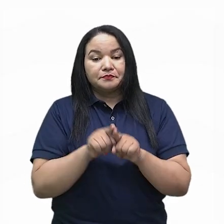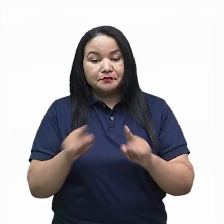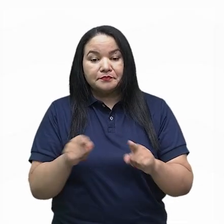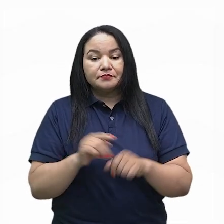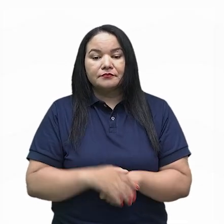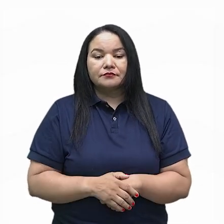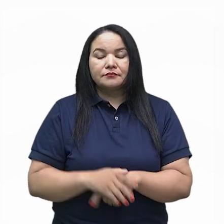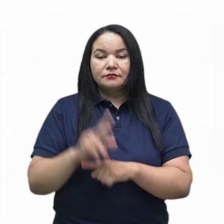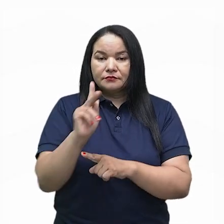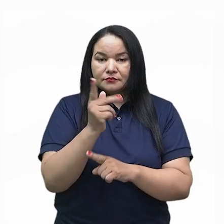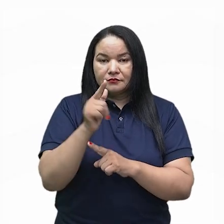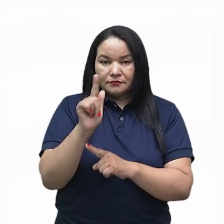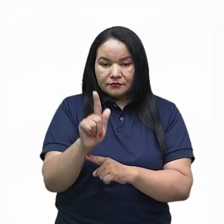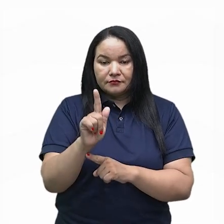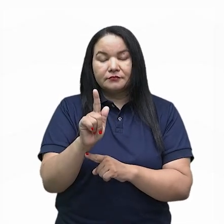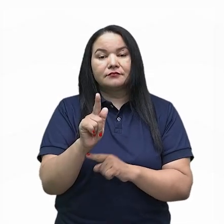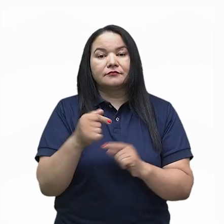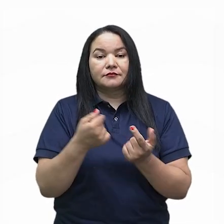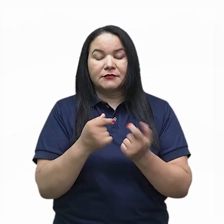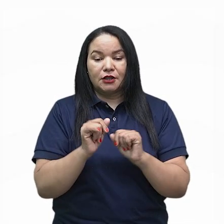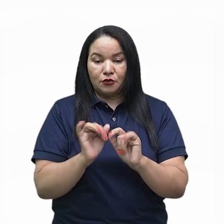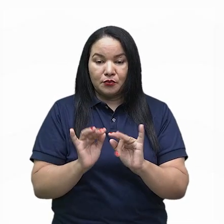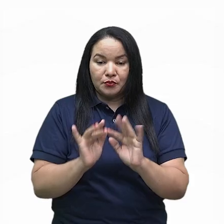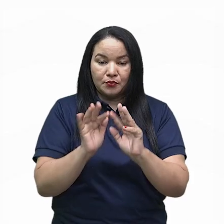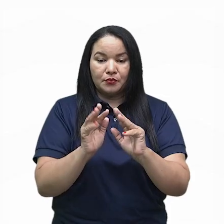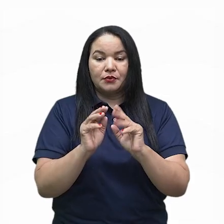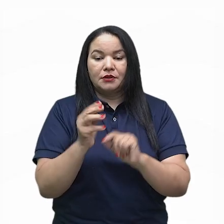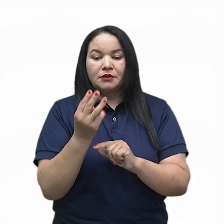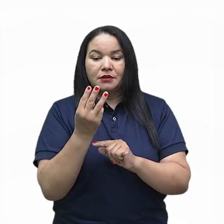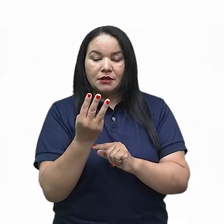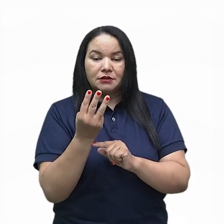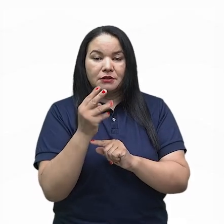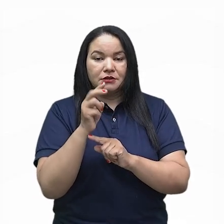o mercúrio entra em ebulição a